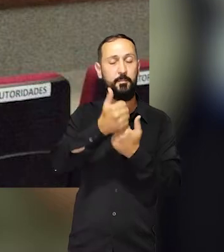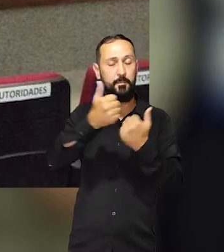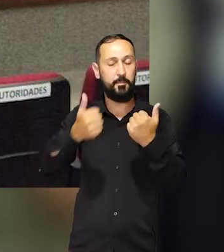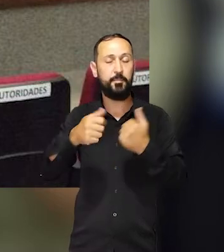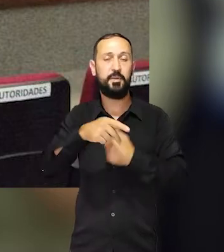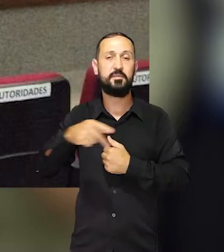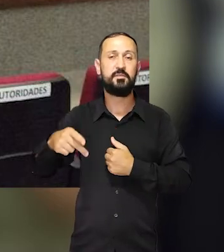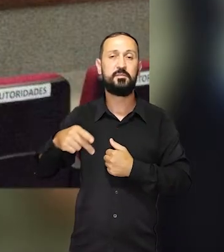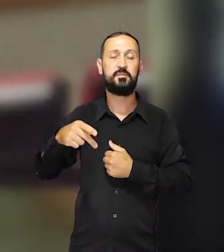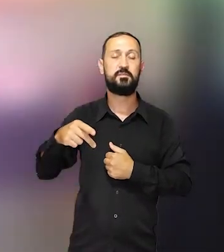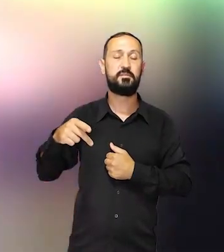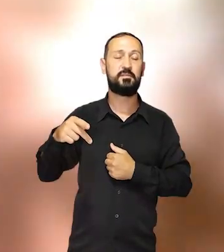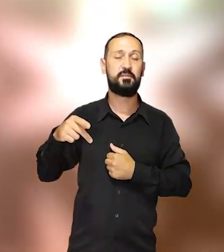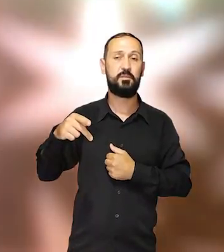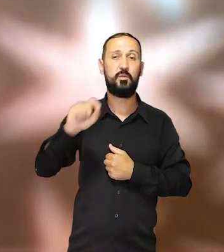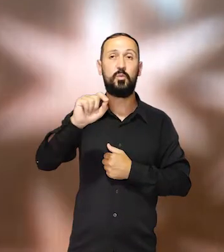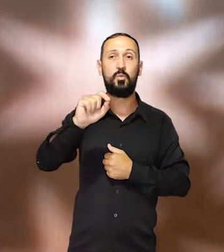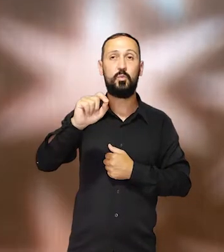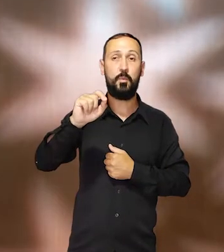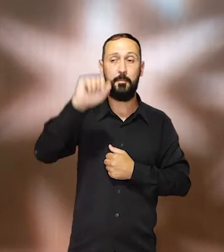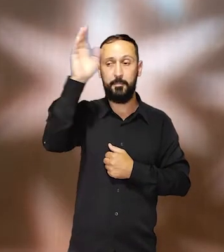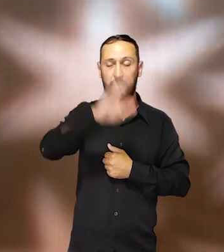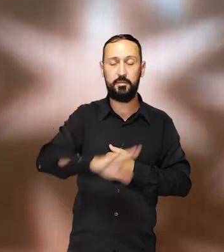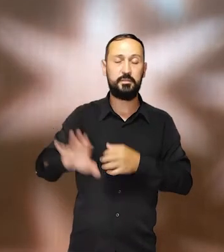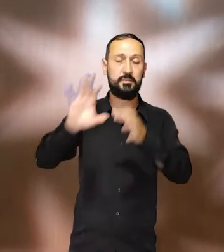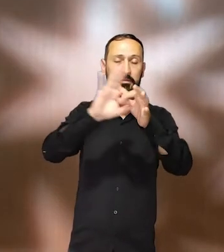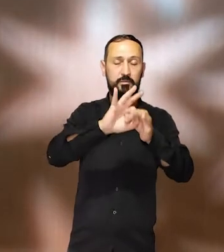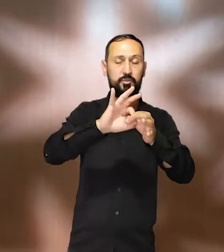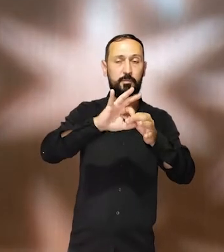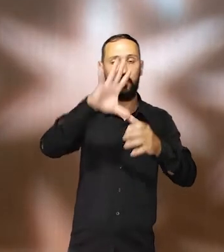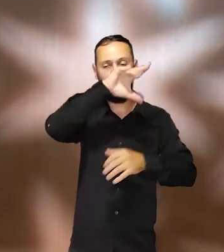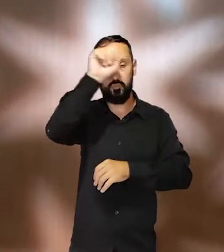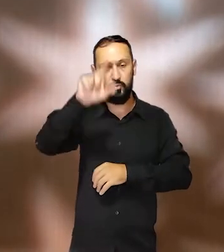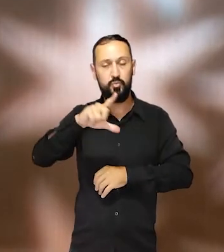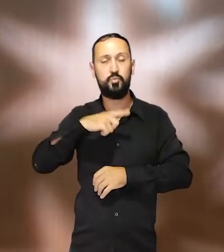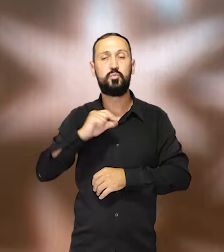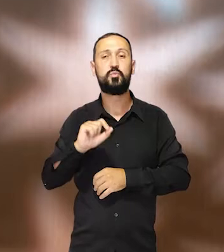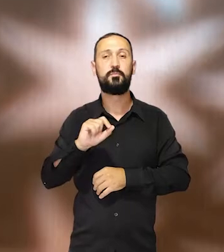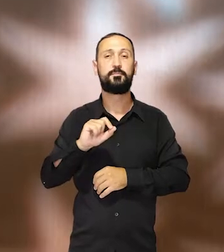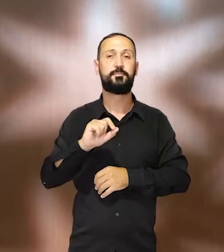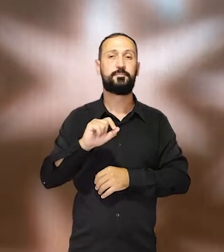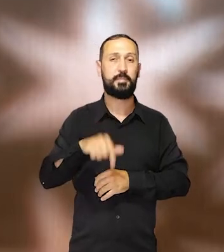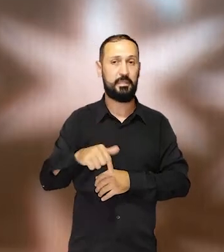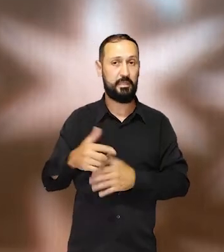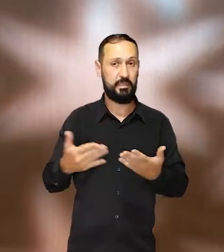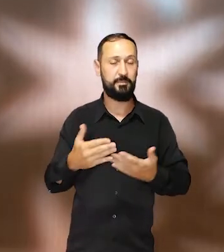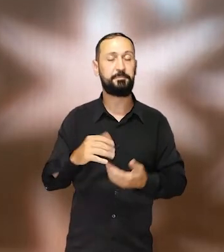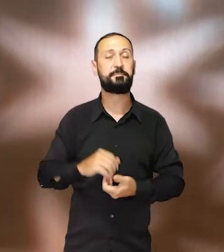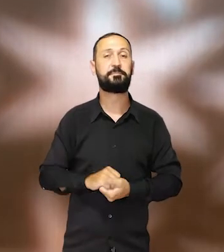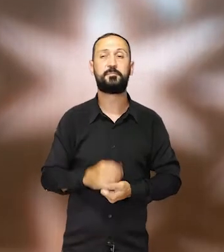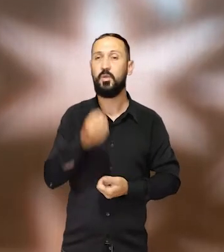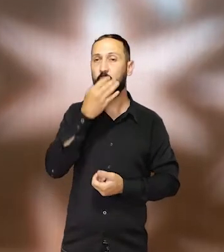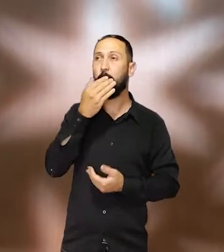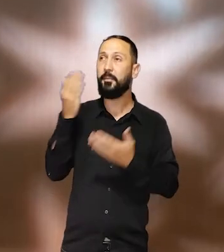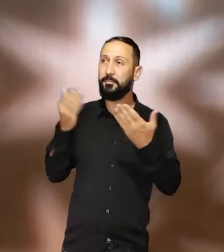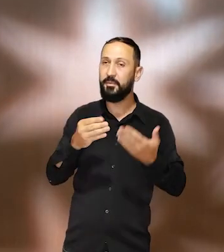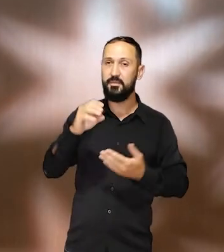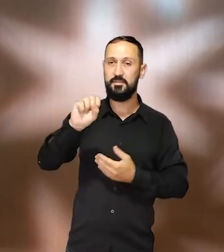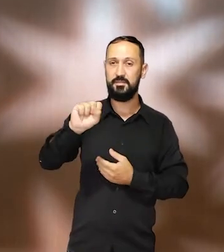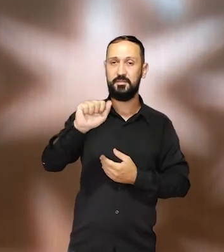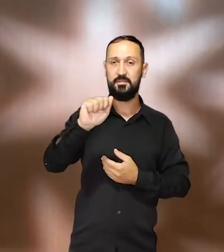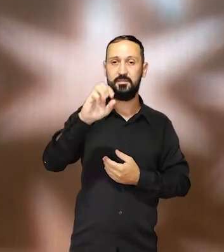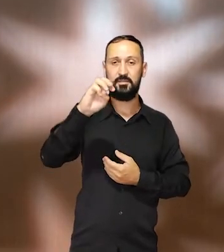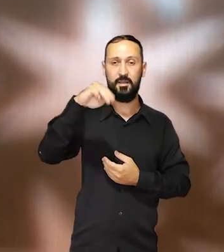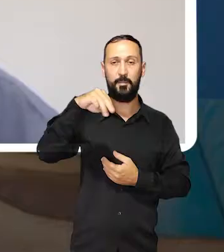o vice-presidente da União Brasileira de Escritores, seccional Mato Grosso do Sul, UBMS. Tudo